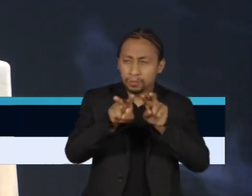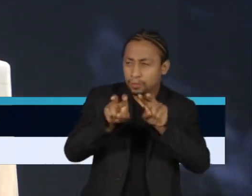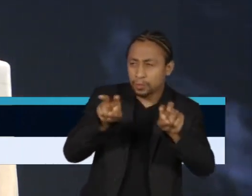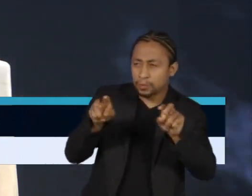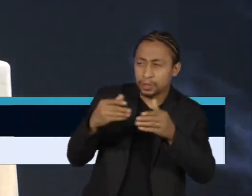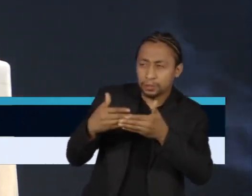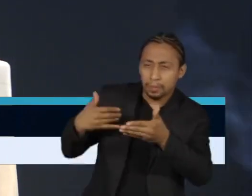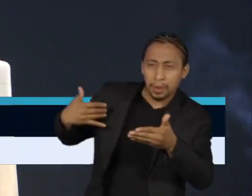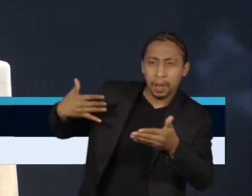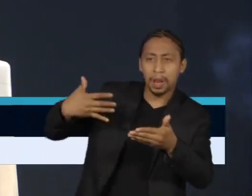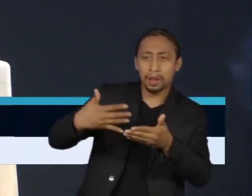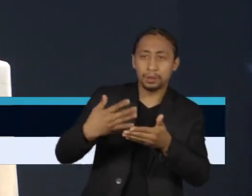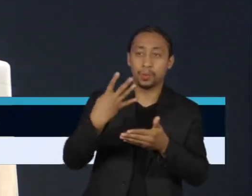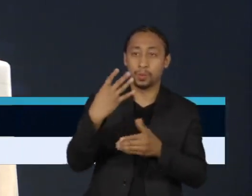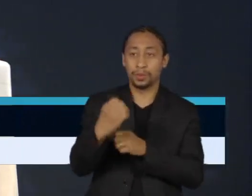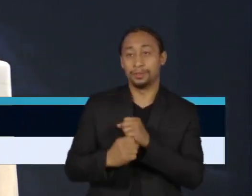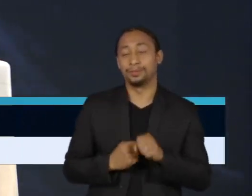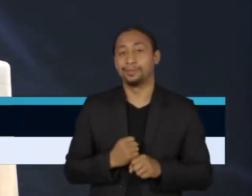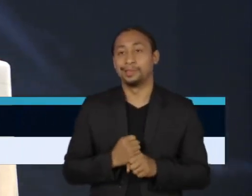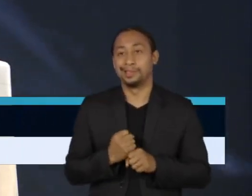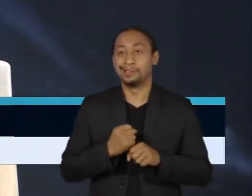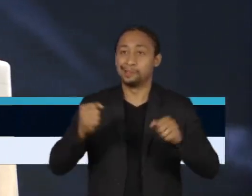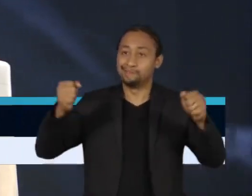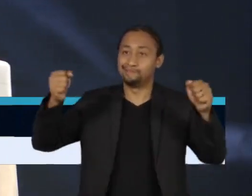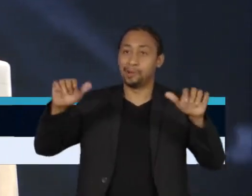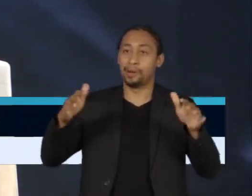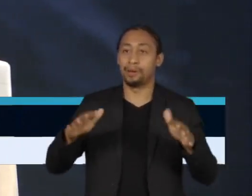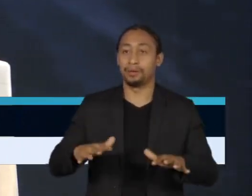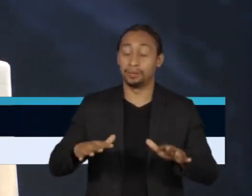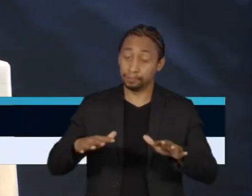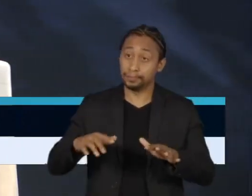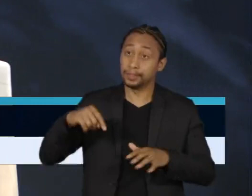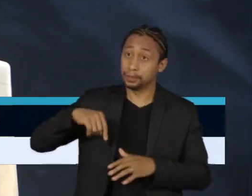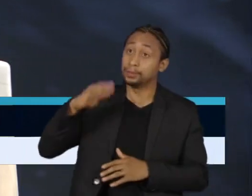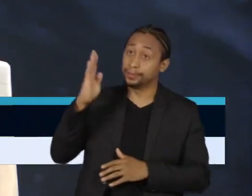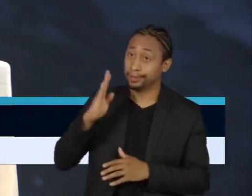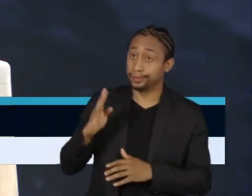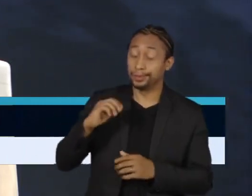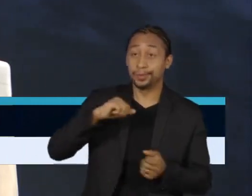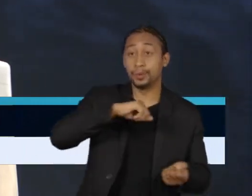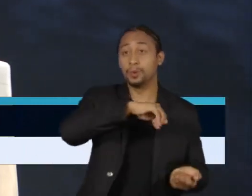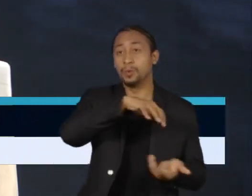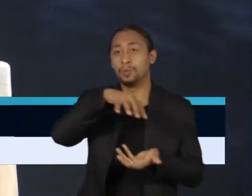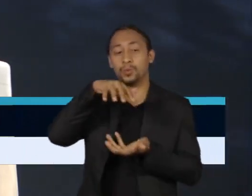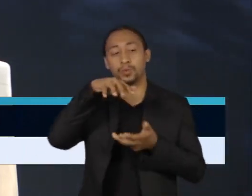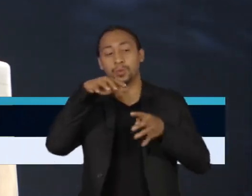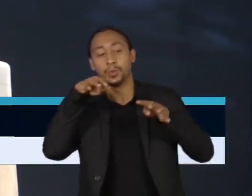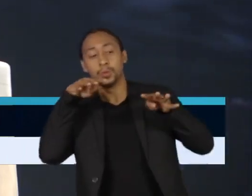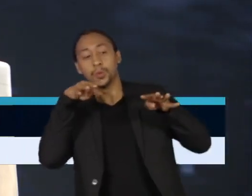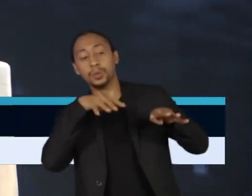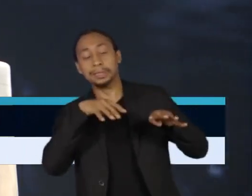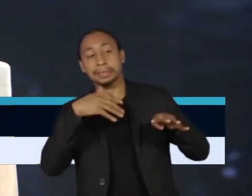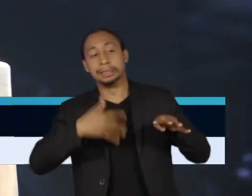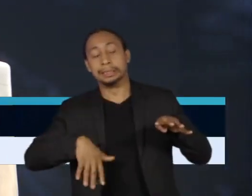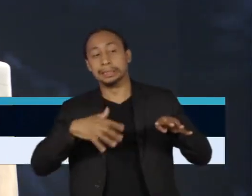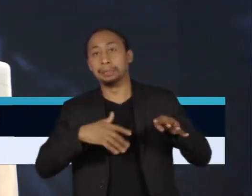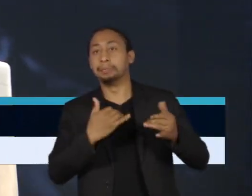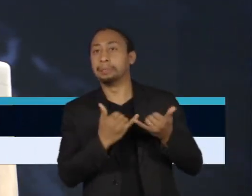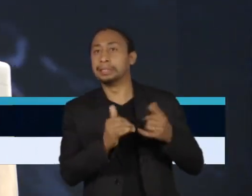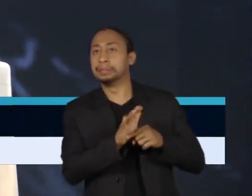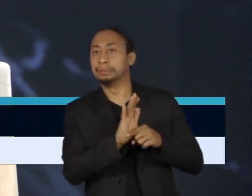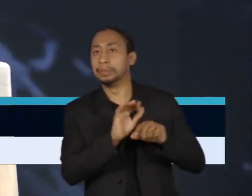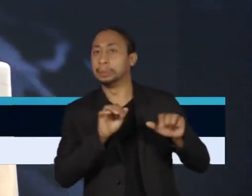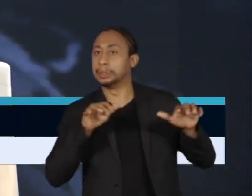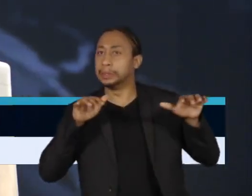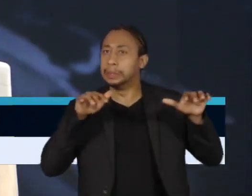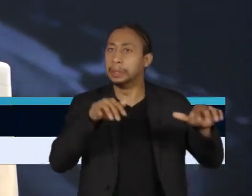durante 4 anos. Uma tragédia ambiental a que os brasileiros e o mundo assistiram, como se fosse um filme de terror. O pior de